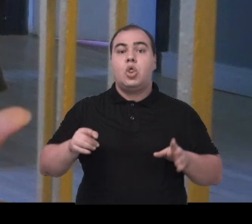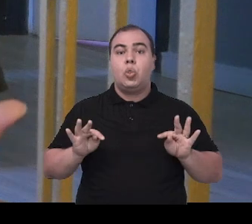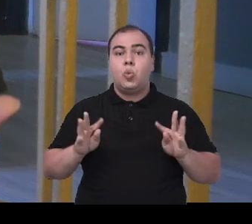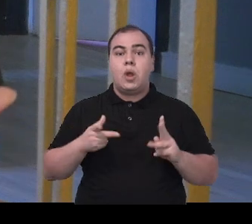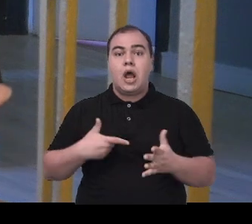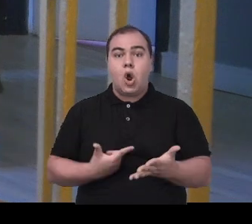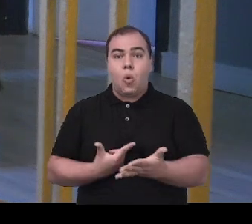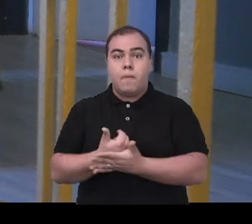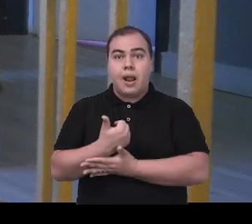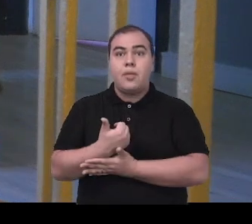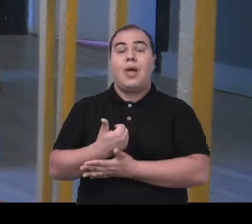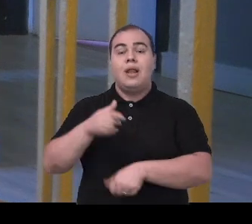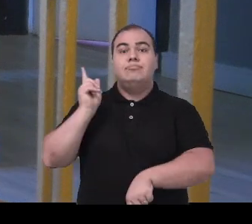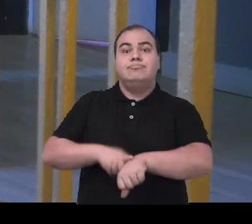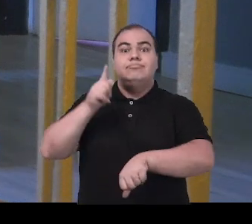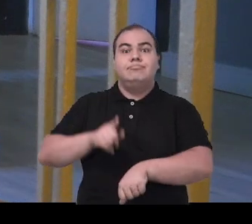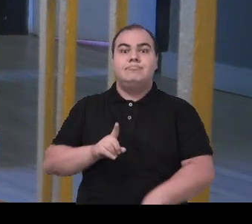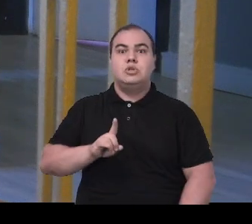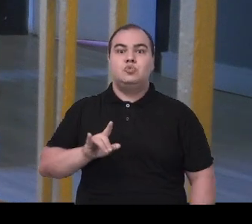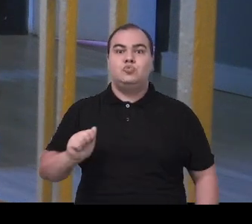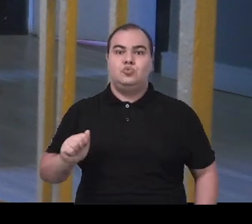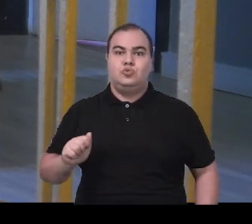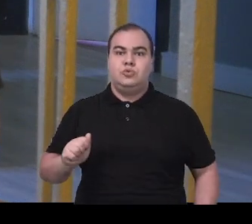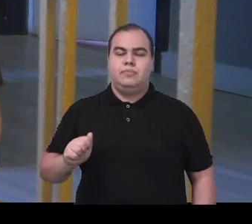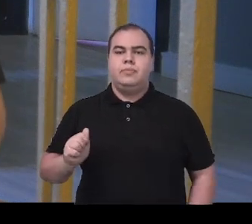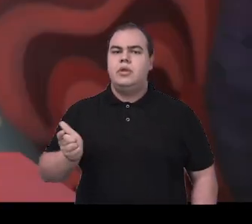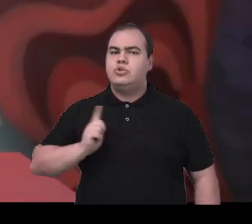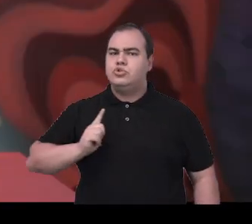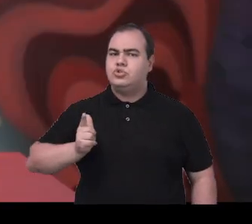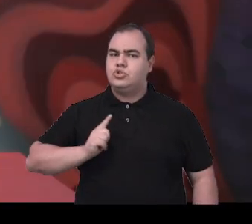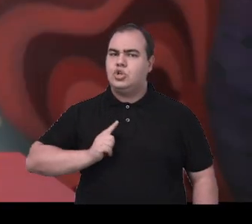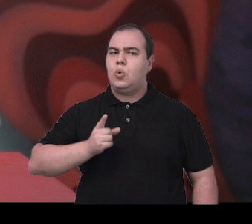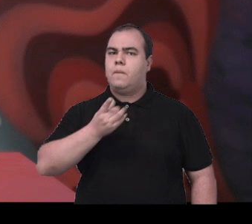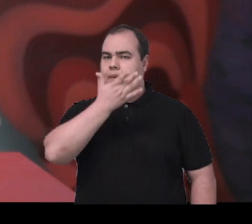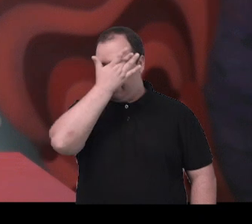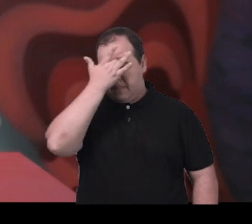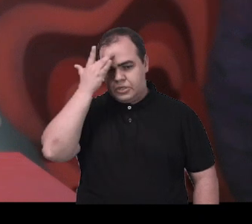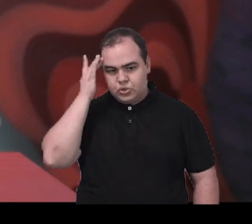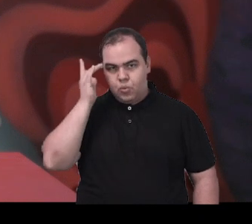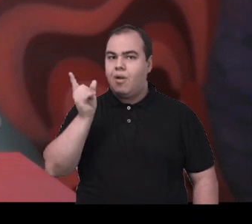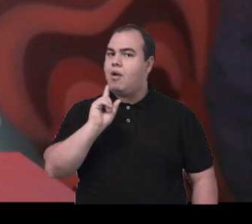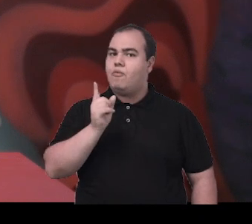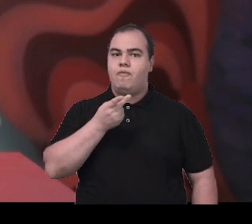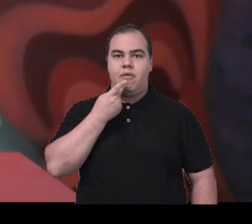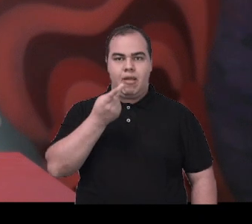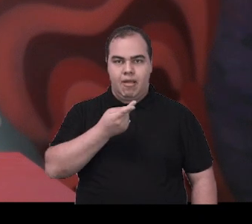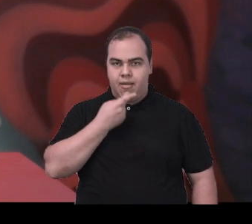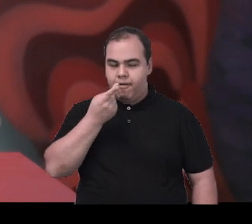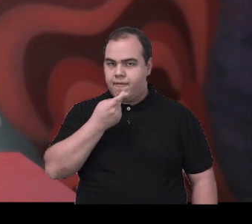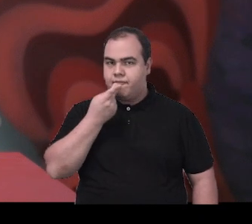era comprado era consumido no mesmo dia. Tinha uma usuária que ela